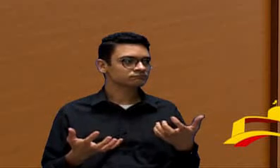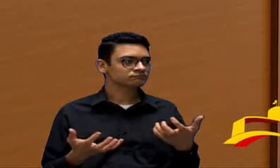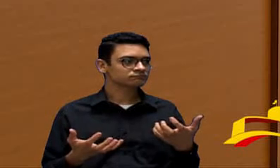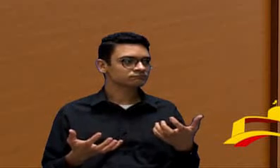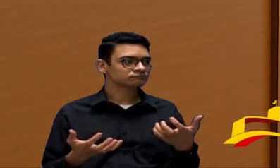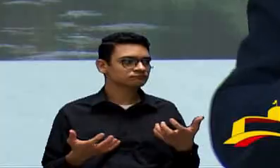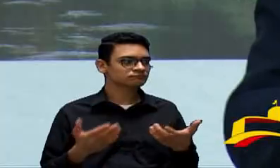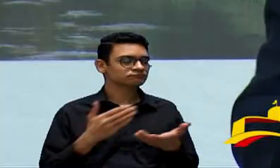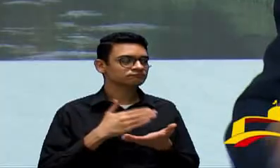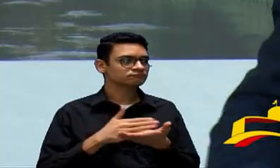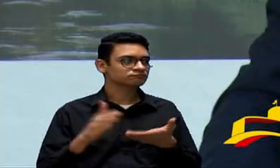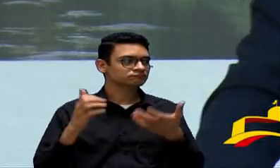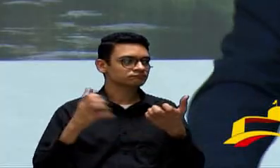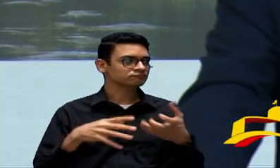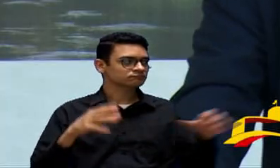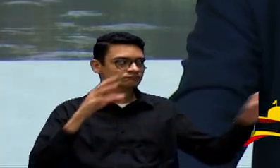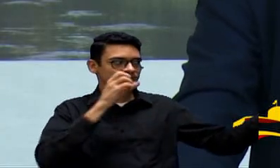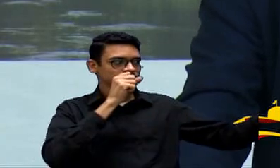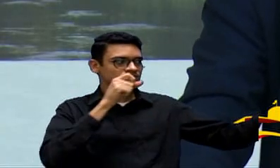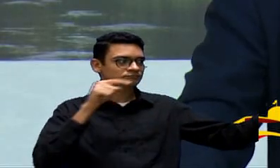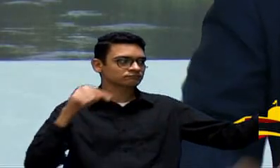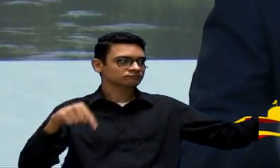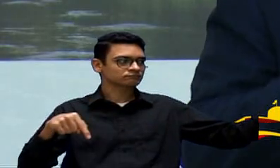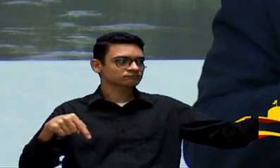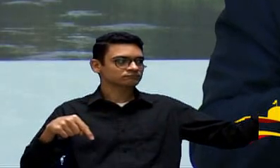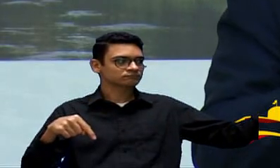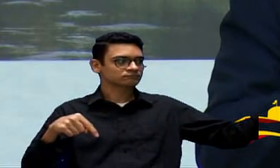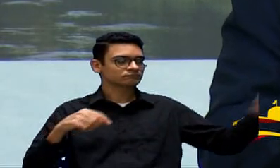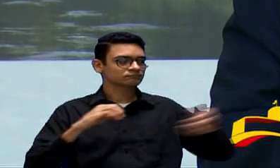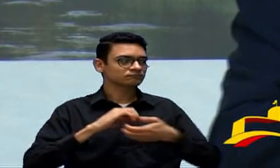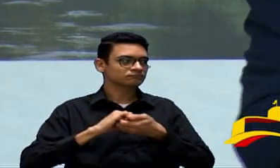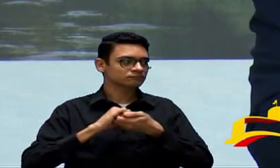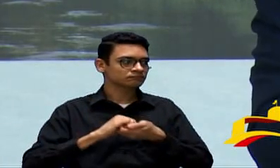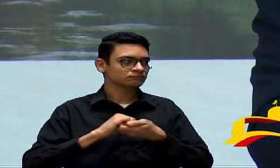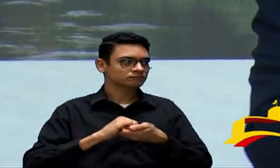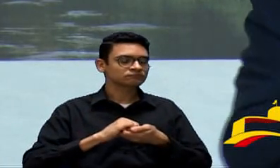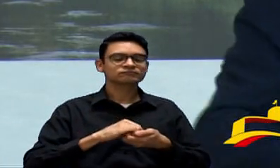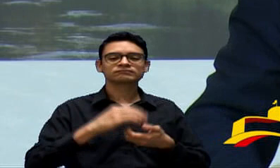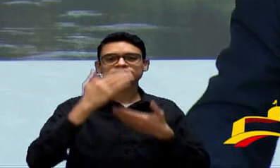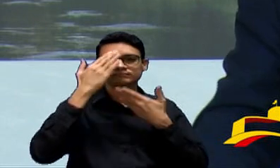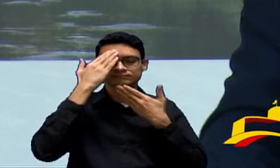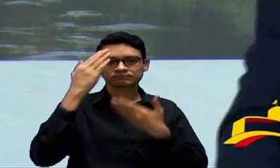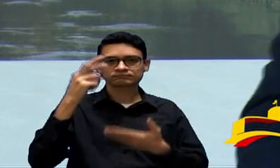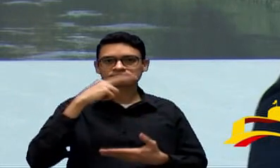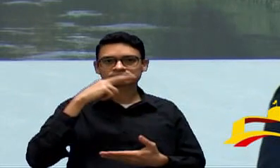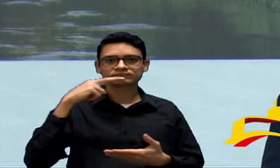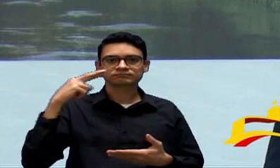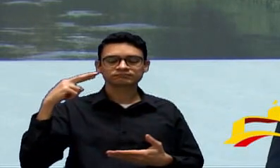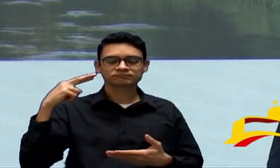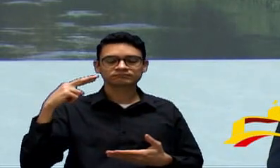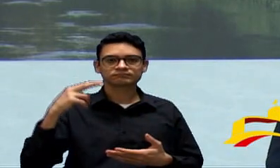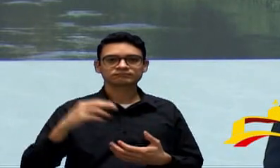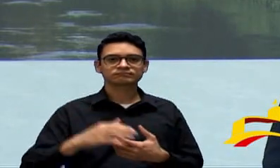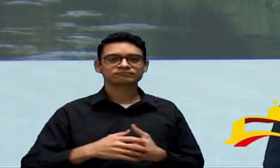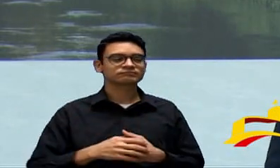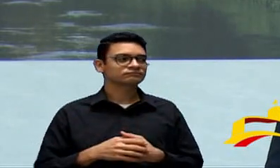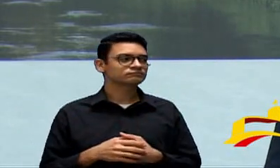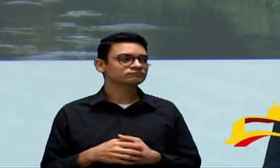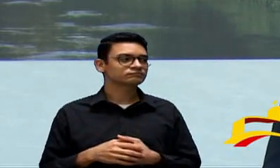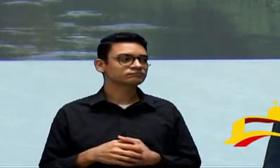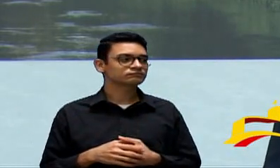inicialmente dizer que neste sábado, cumprimentar o senhor prefeito municipal, agradecer ele, que é o segundo, viu,